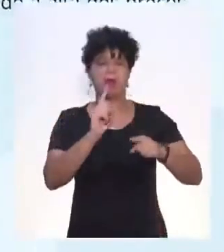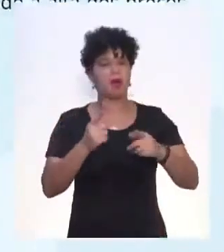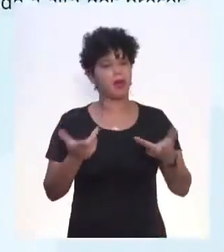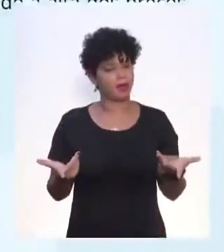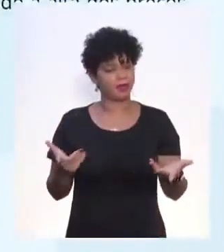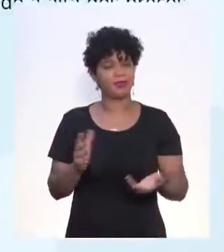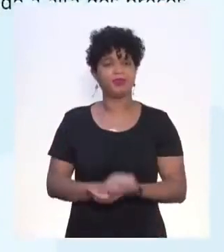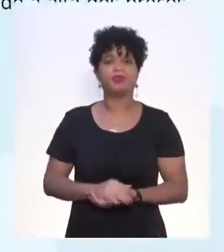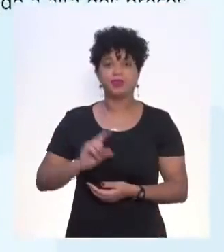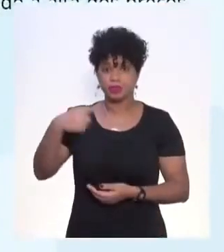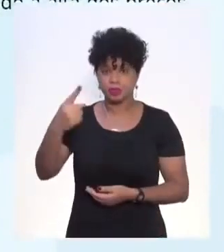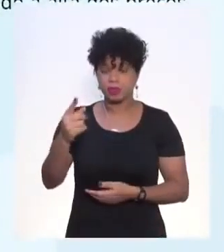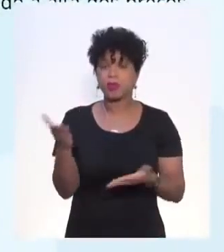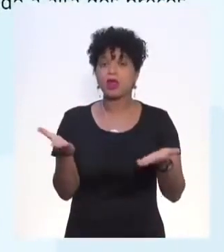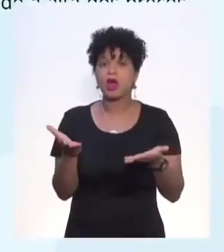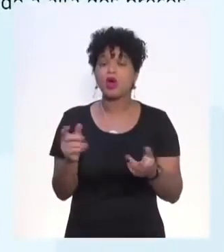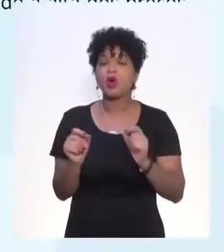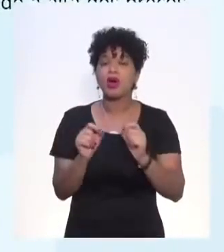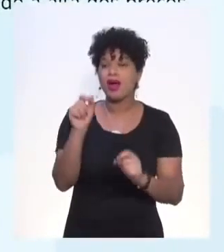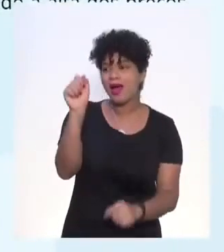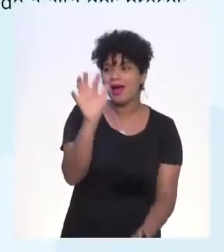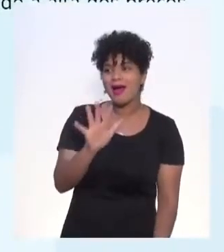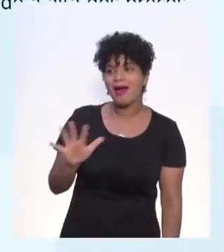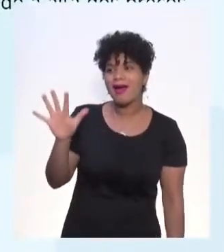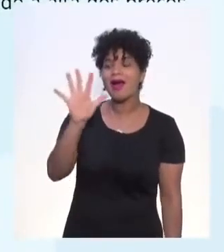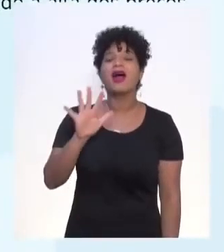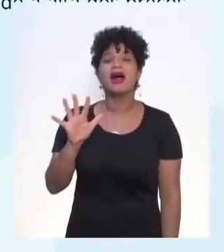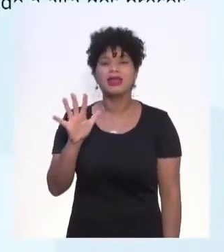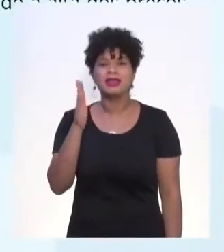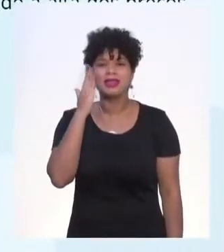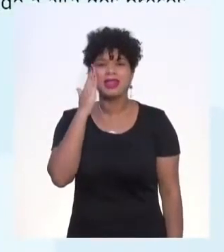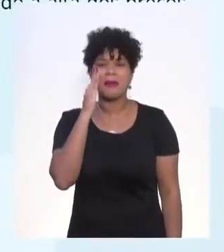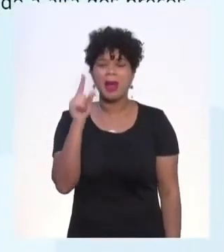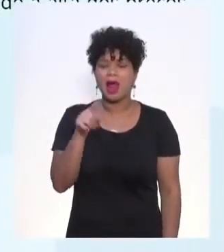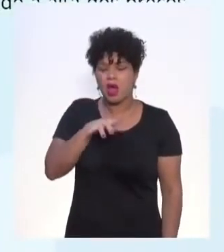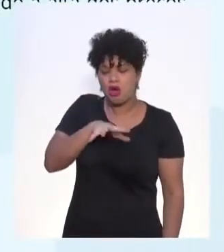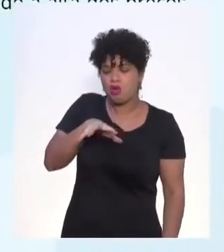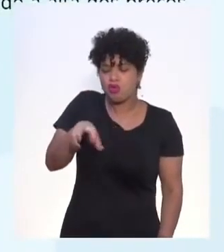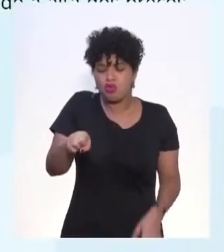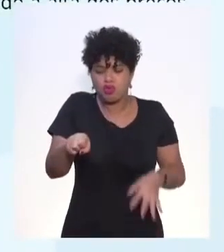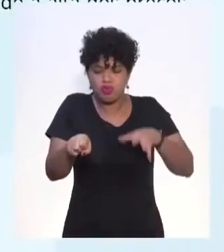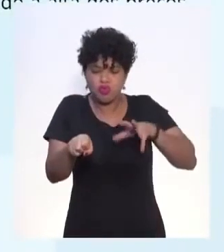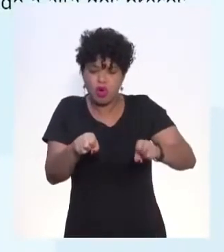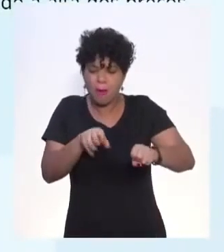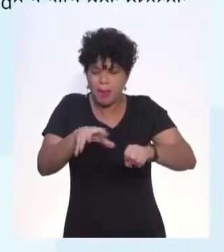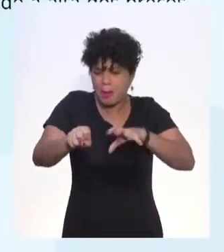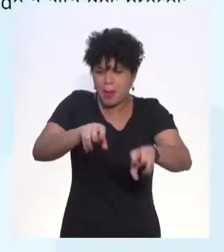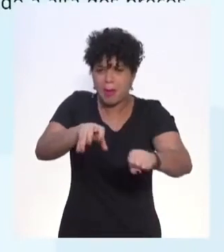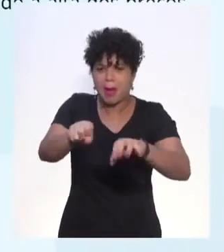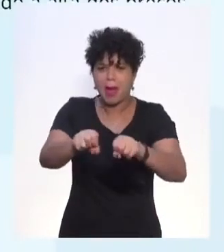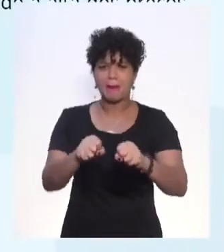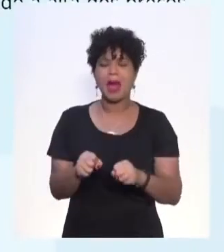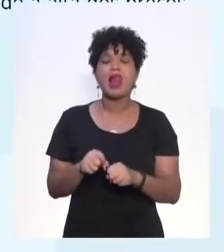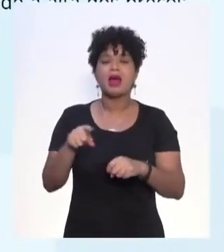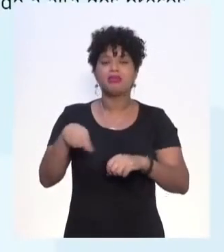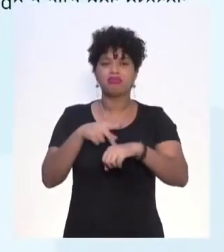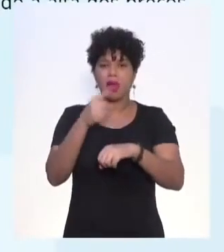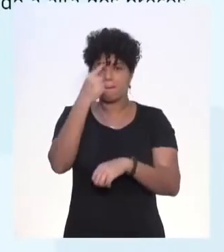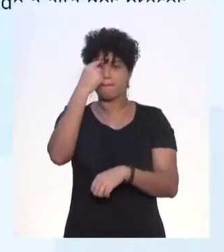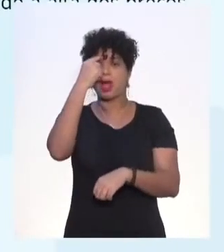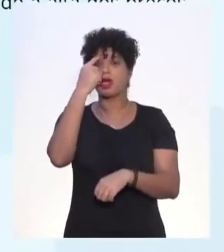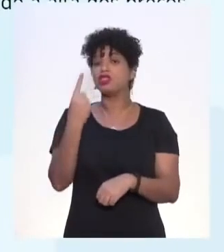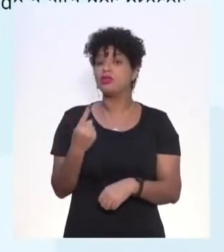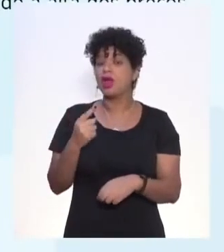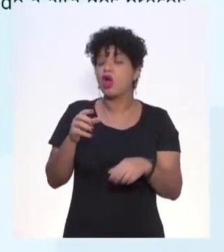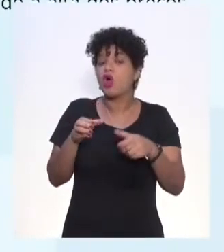agora para o continente asiático falar um pouquinho sobre o neocolonialismo na Ásia, né, a dominação da Índia pelos